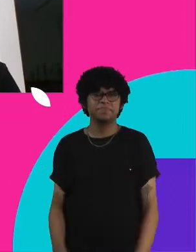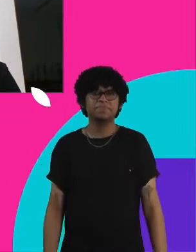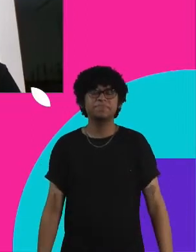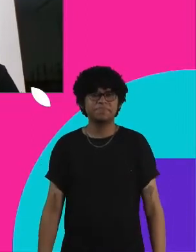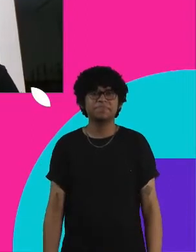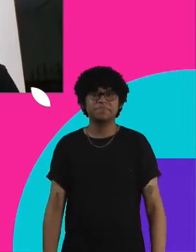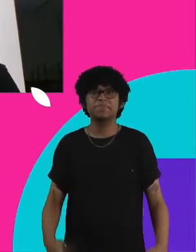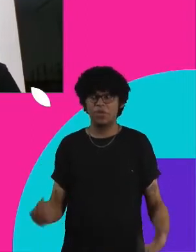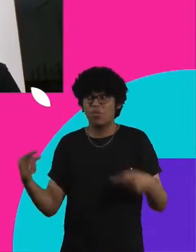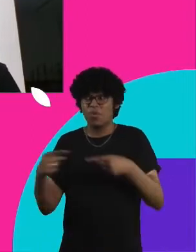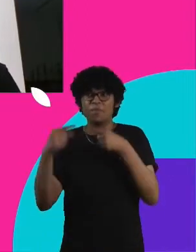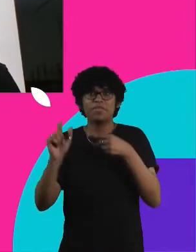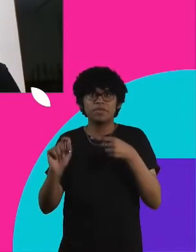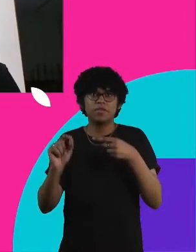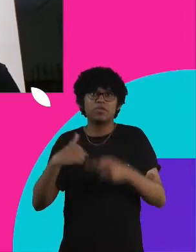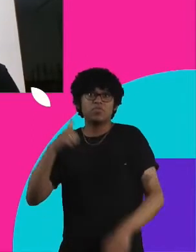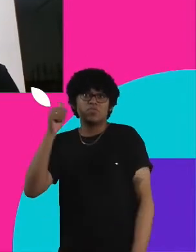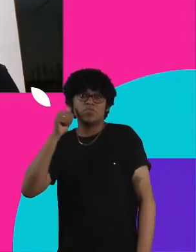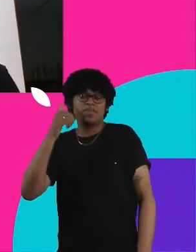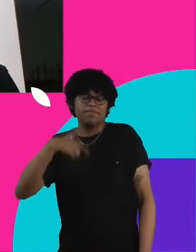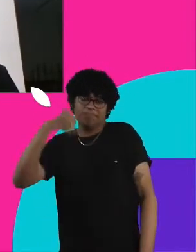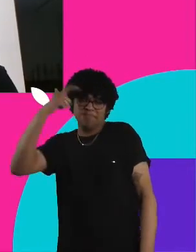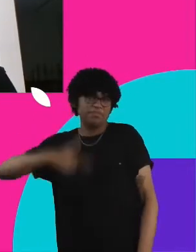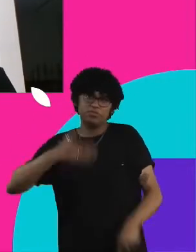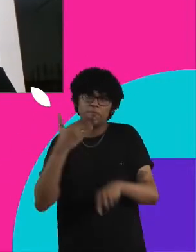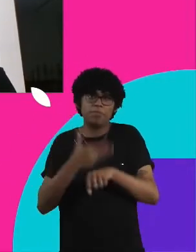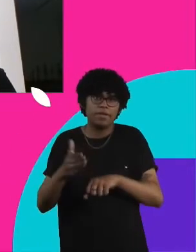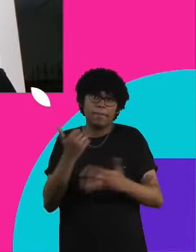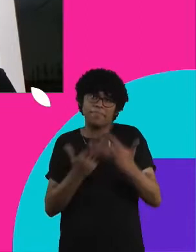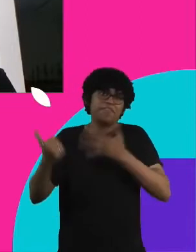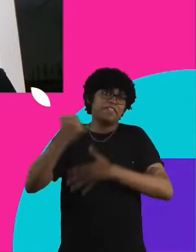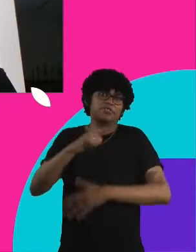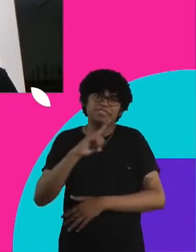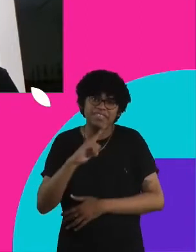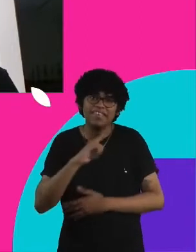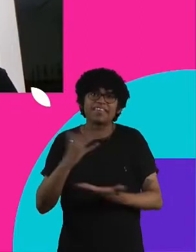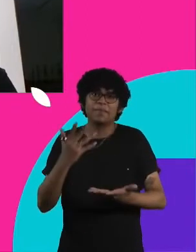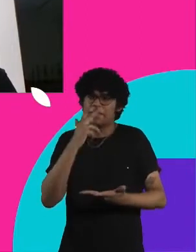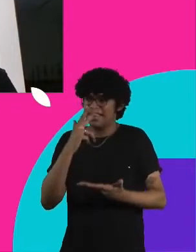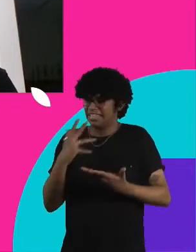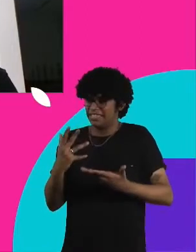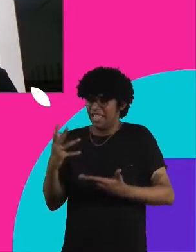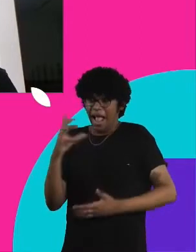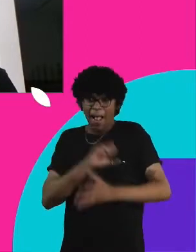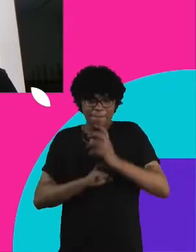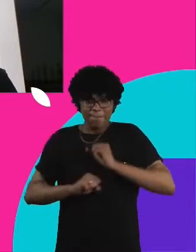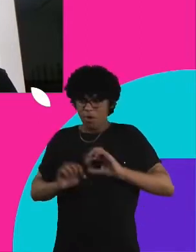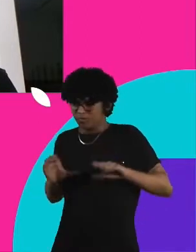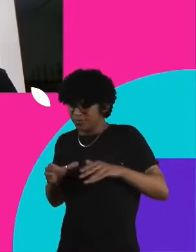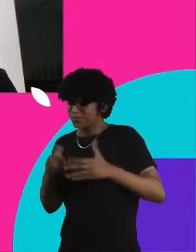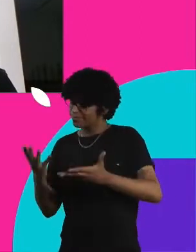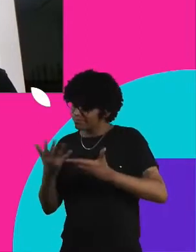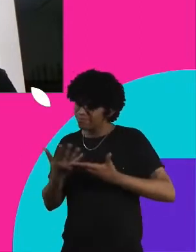comentei anteriormente, assim, eu sou uma pessoa branca, com muito privilégio, nasci com muita abundância de amor, de